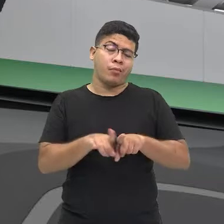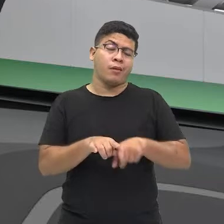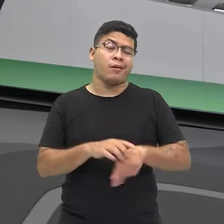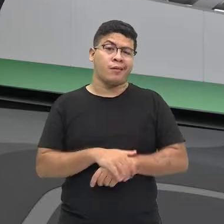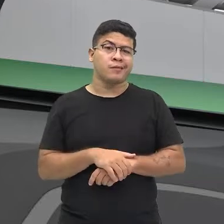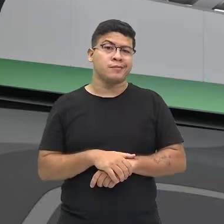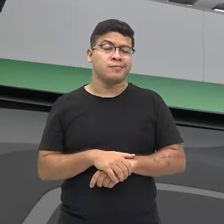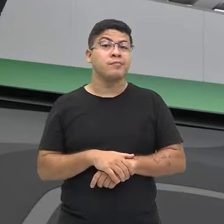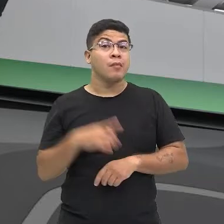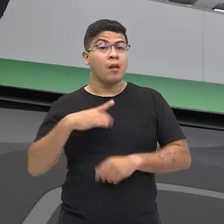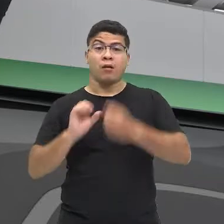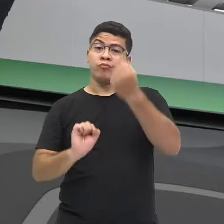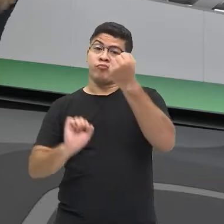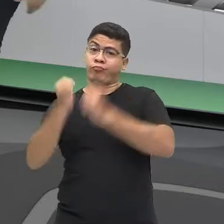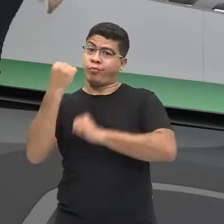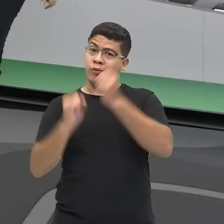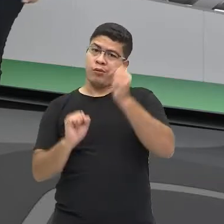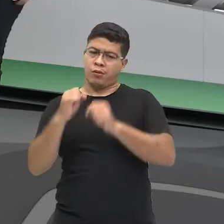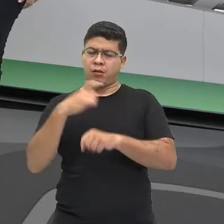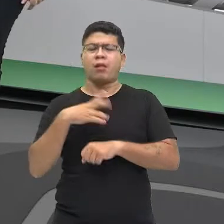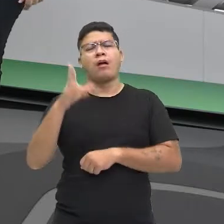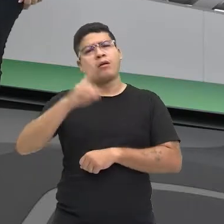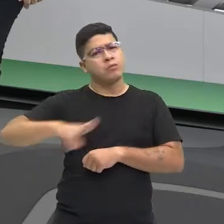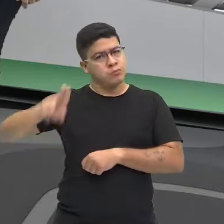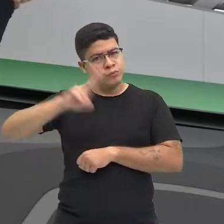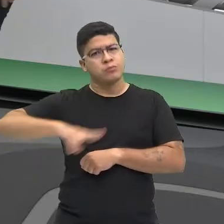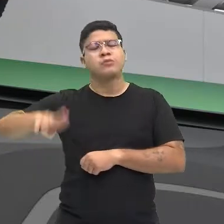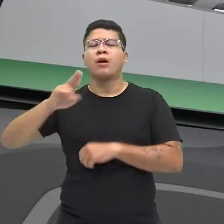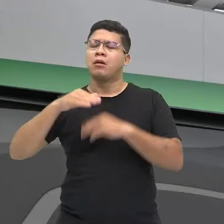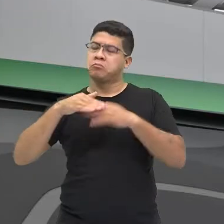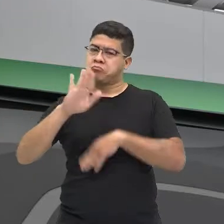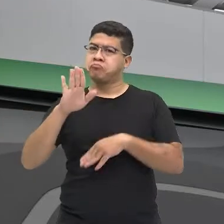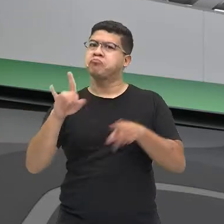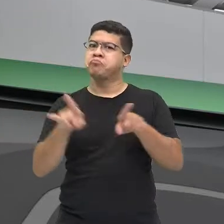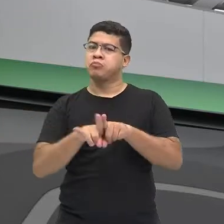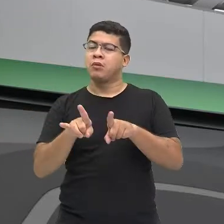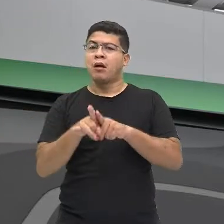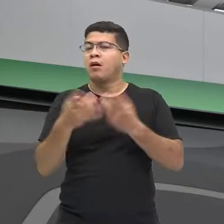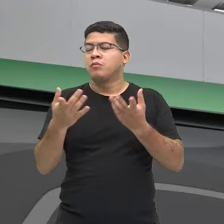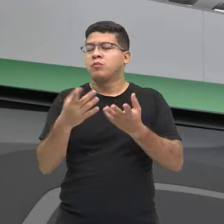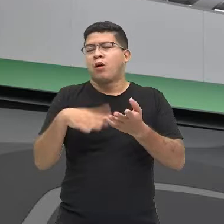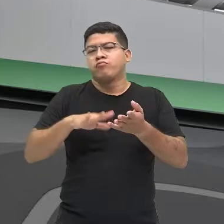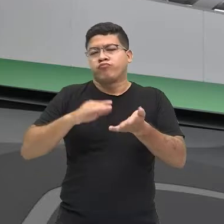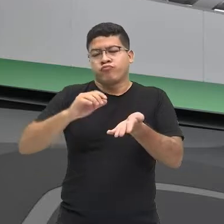indústria, as funções nitrogenadas elas são muito utilizadas para a fabricação de detergentes,